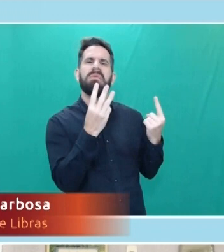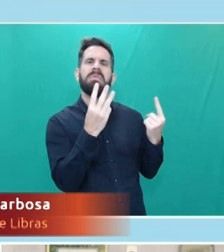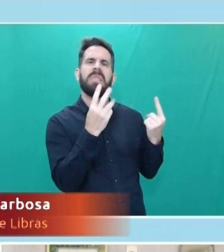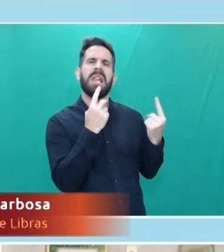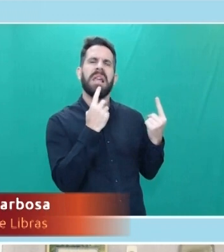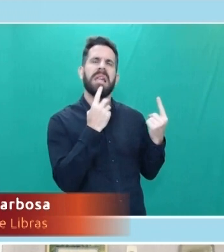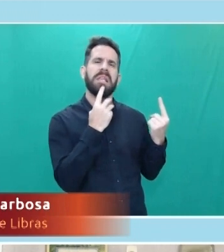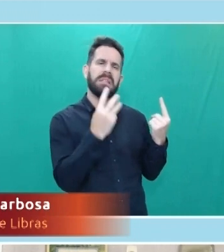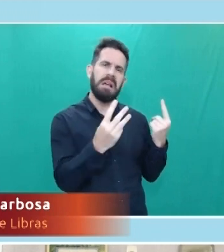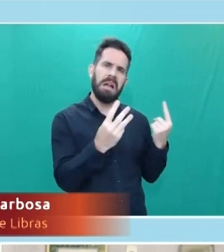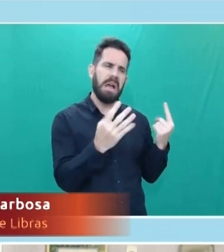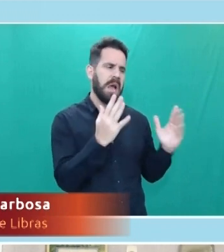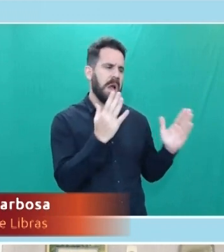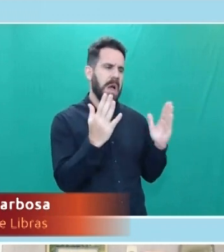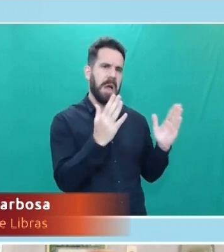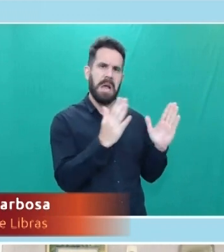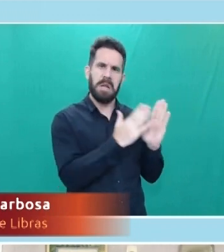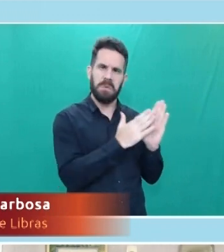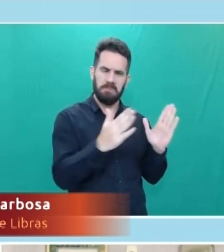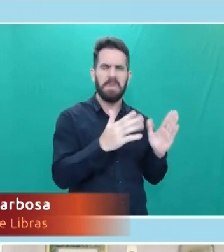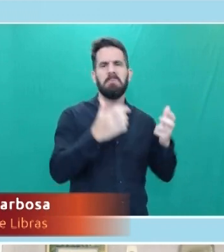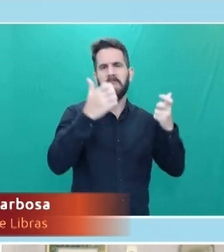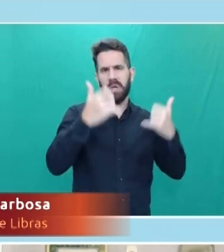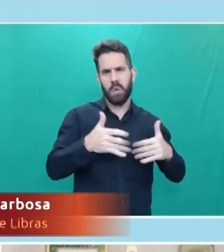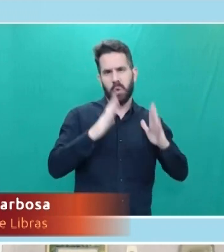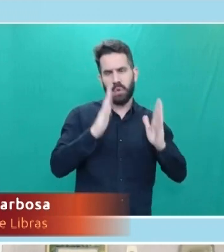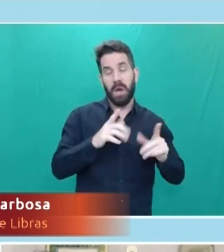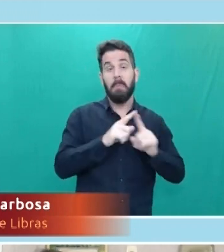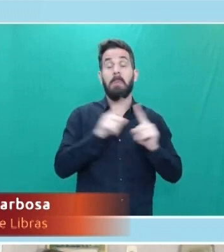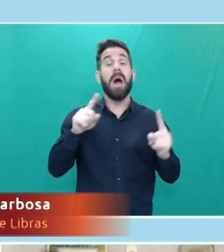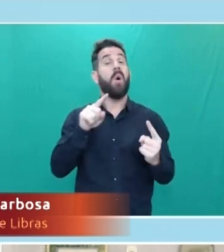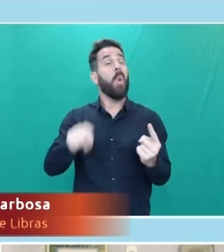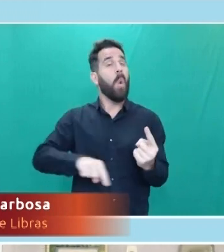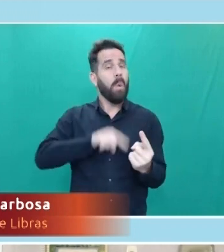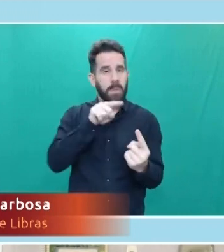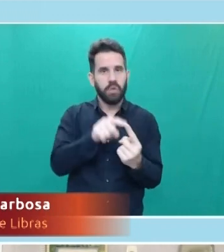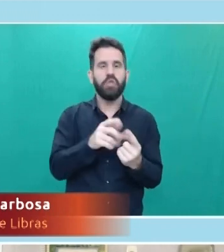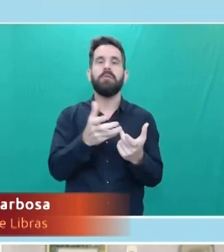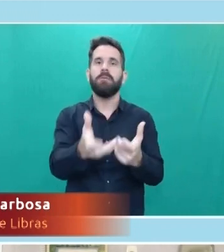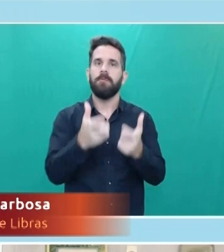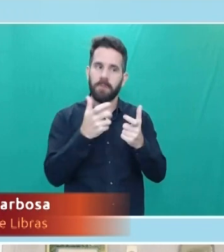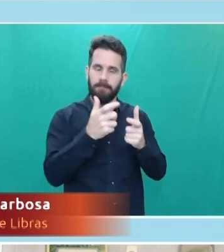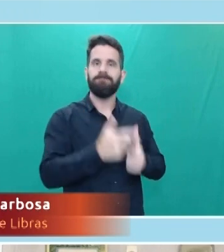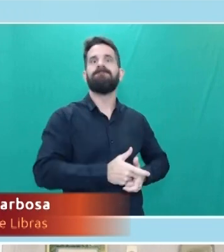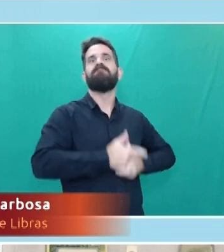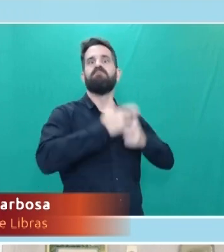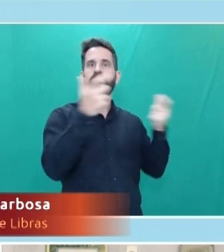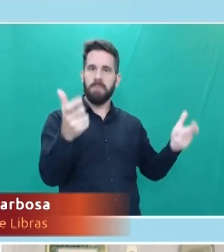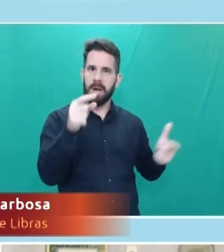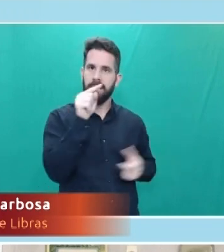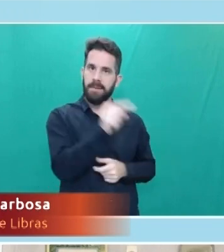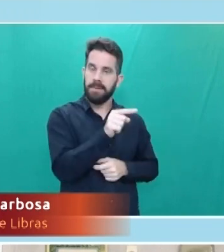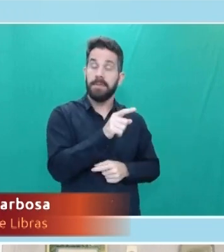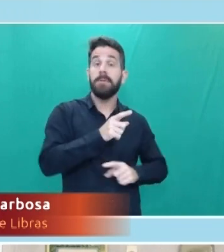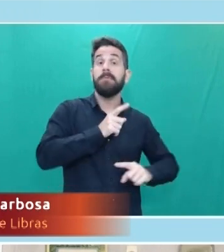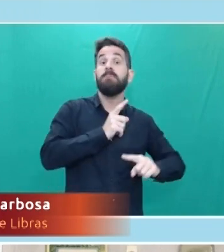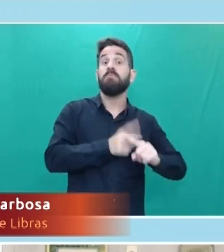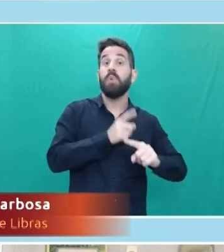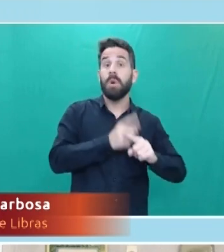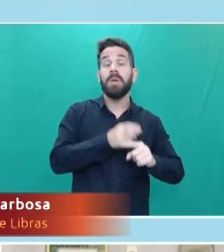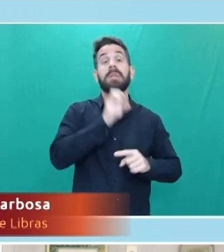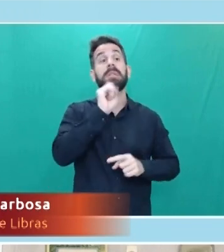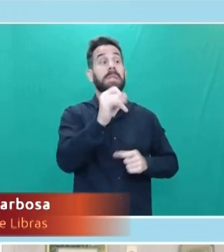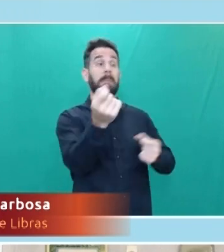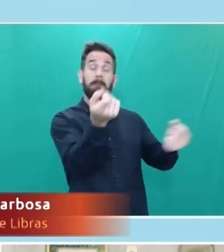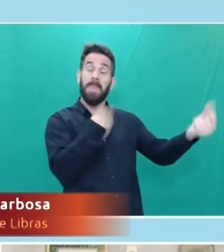que o objetivo era ampliar para atingir essas ofensas dirigidas principalmente em âmbito pessoal, Camila,